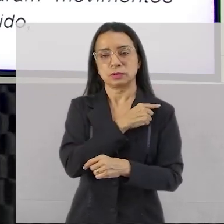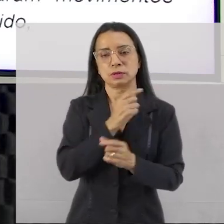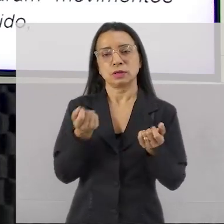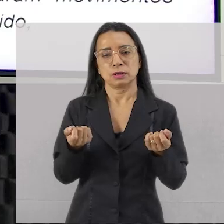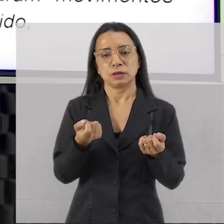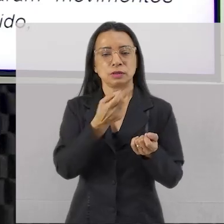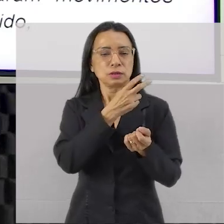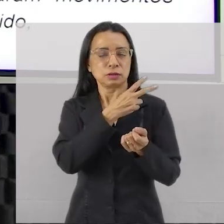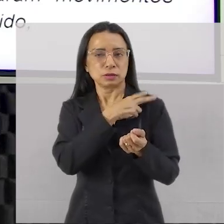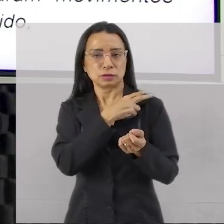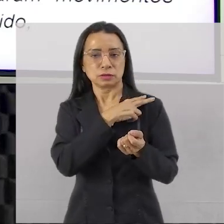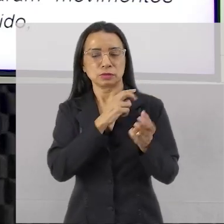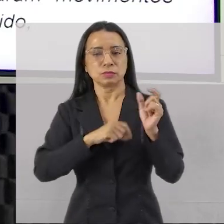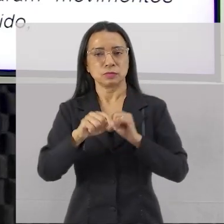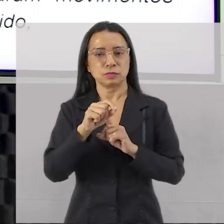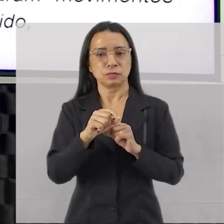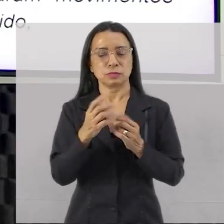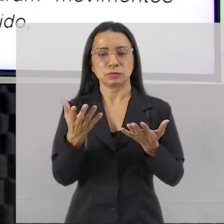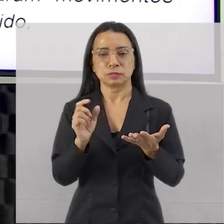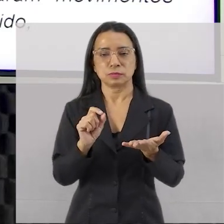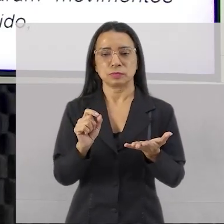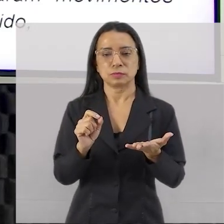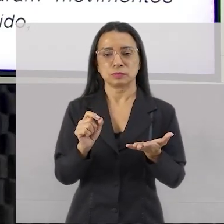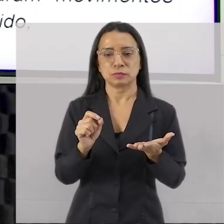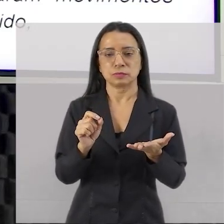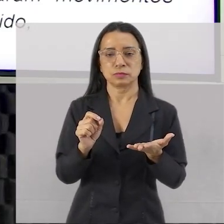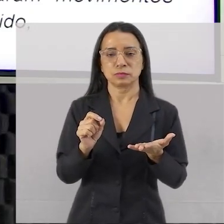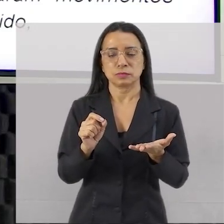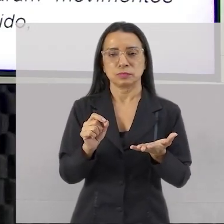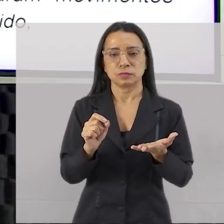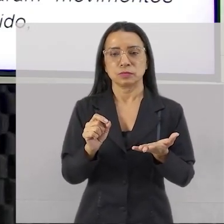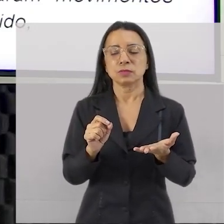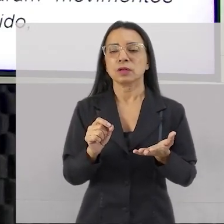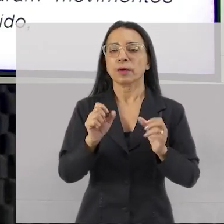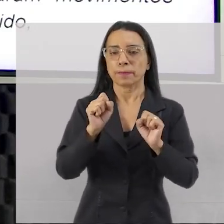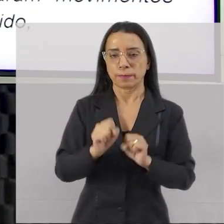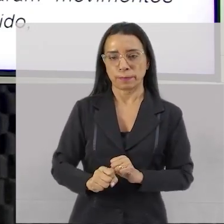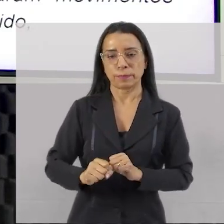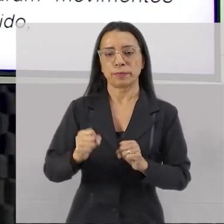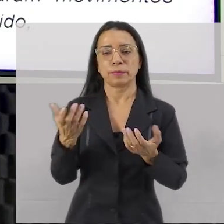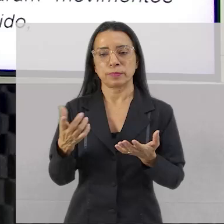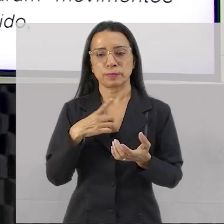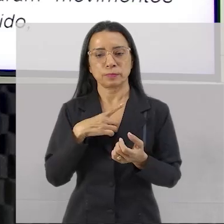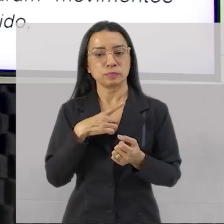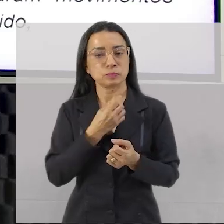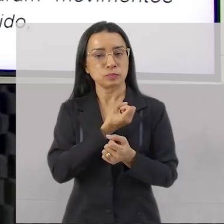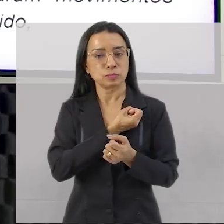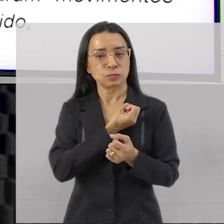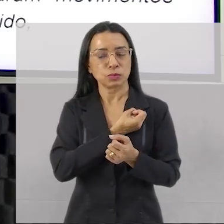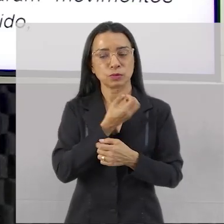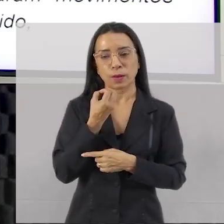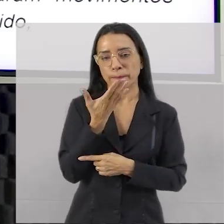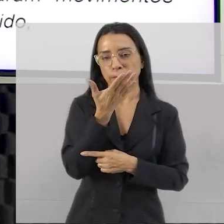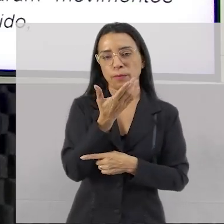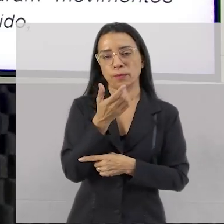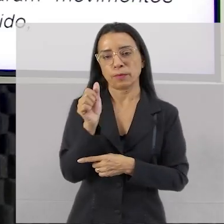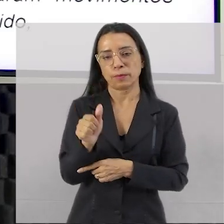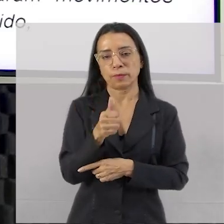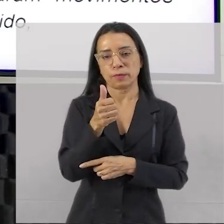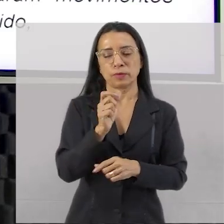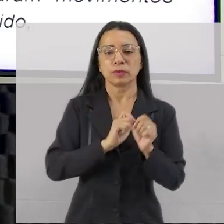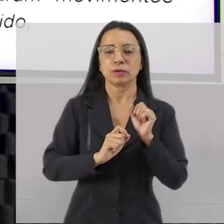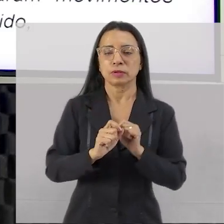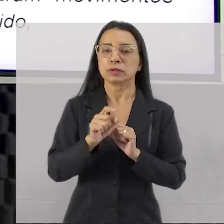médio, na segunda série, ou cursando o ano final, você pode sim tirar uma grande nota. Você é